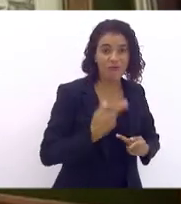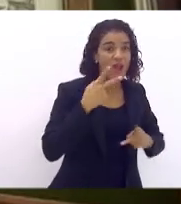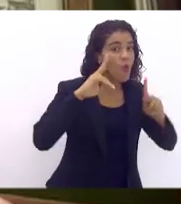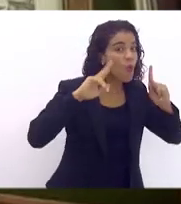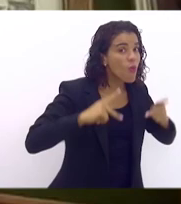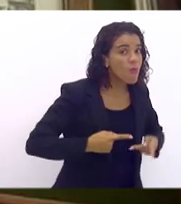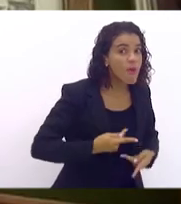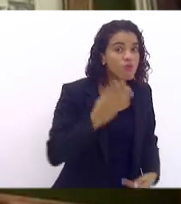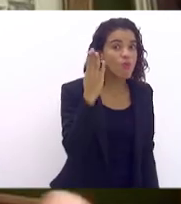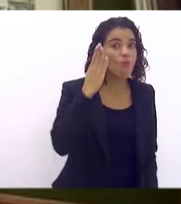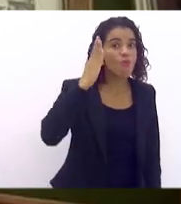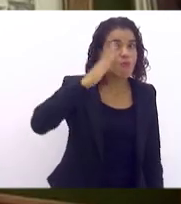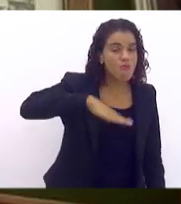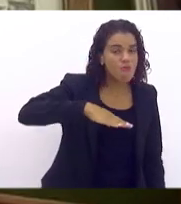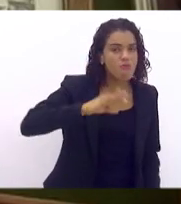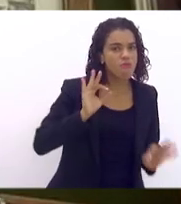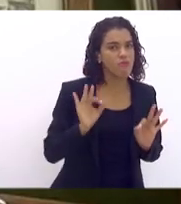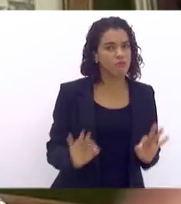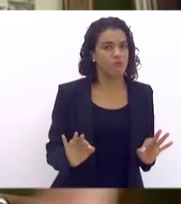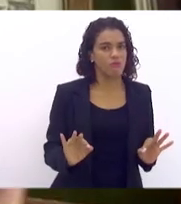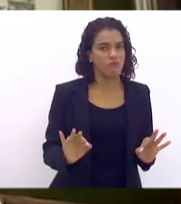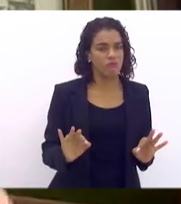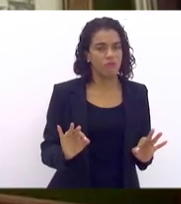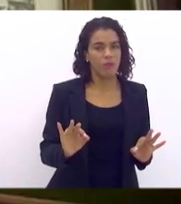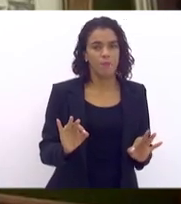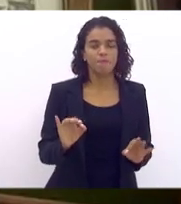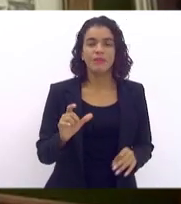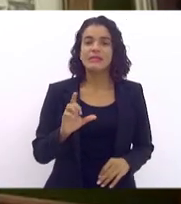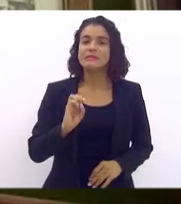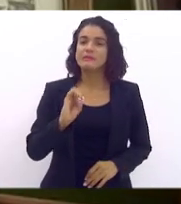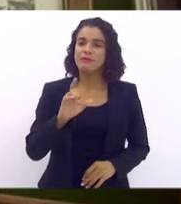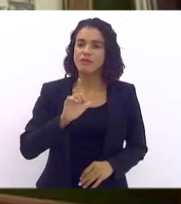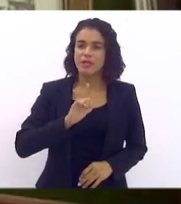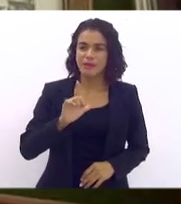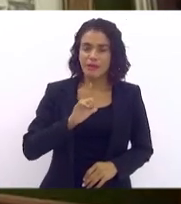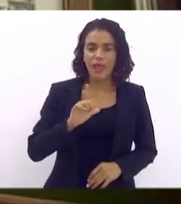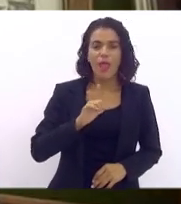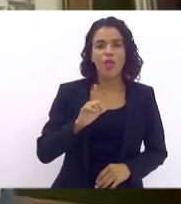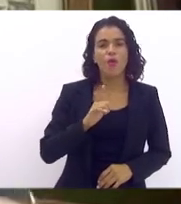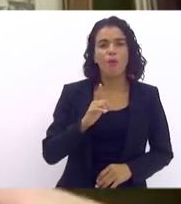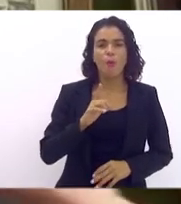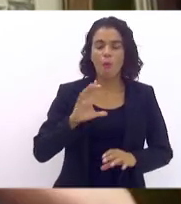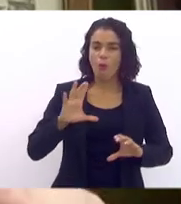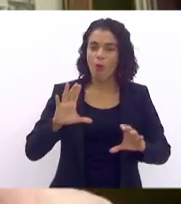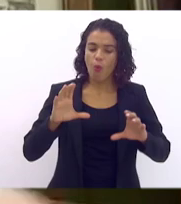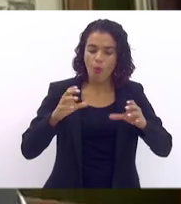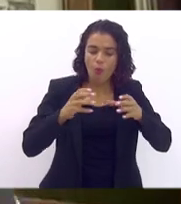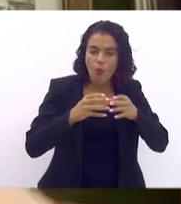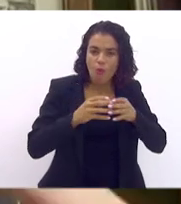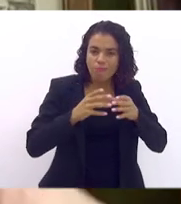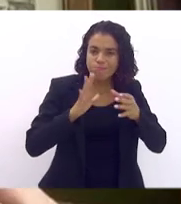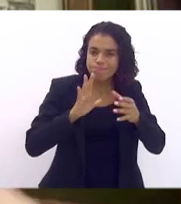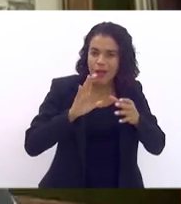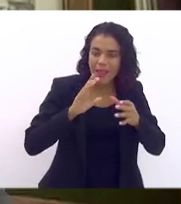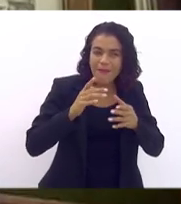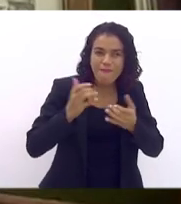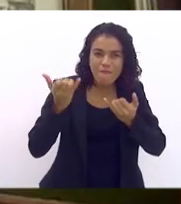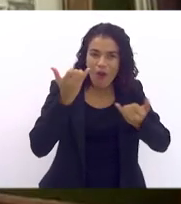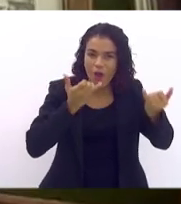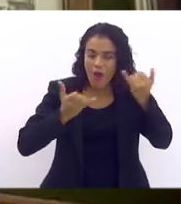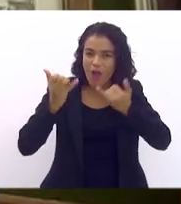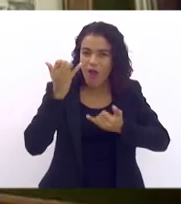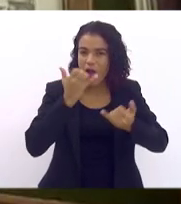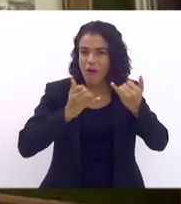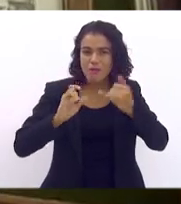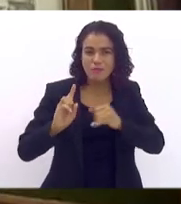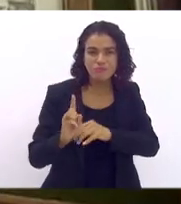ruins. E temos que entender, porque se você tiver um banco unificado nacional, você vai conseguir ajudar a polícia a trabalhar